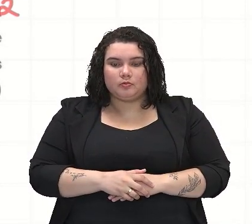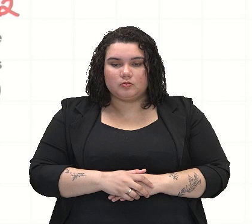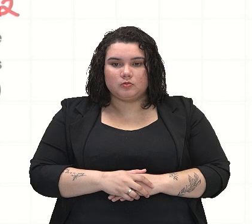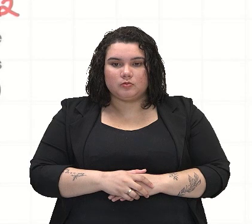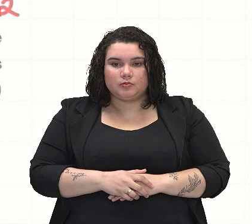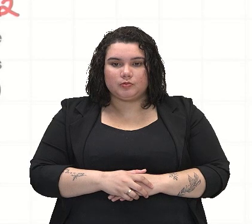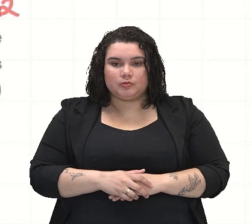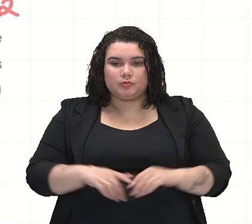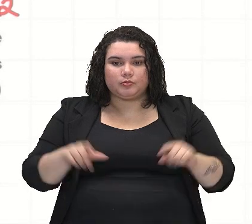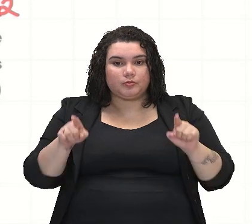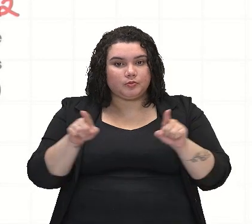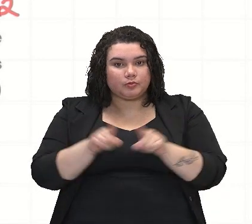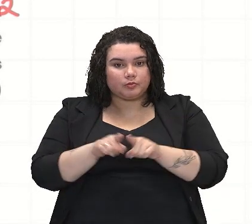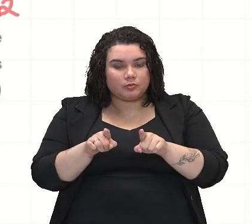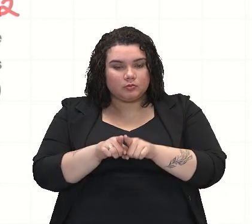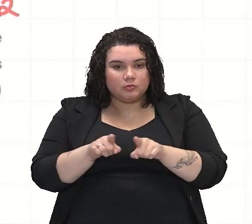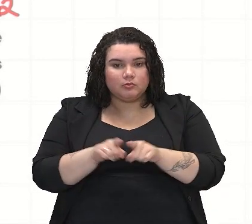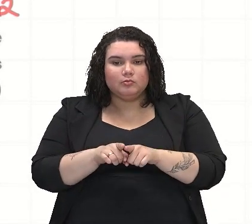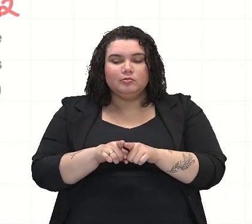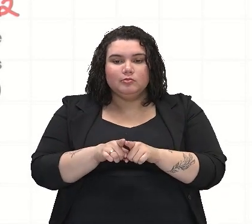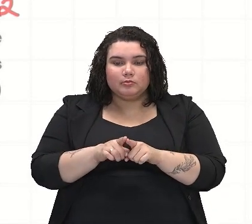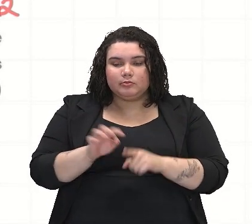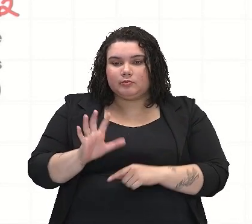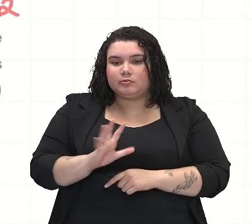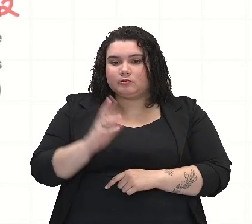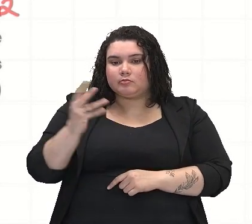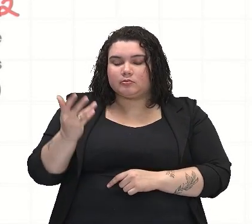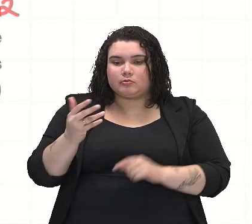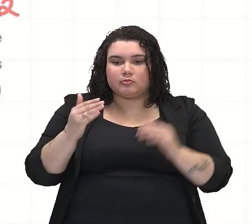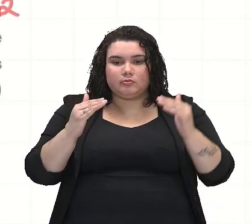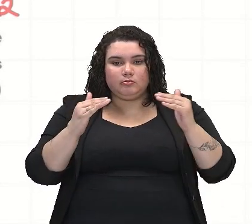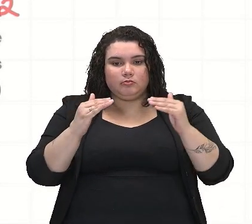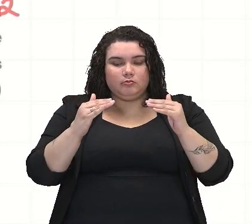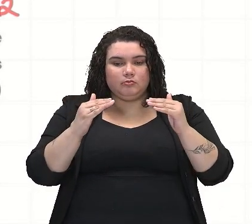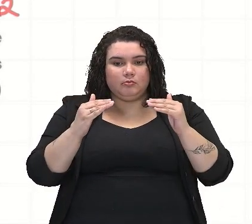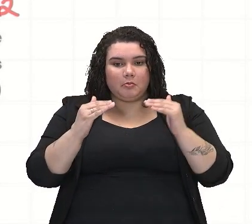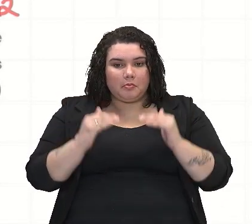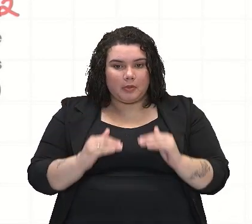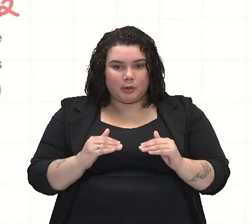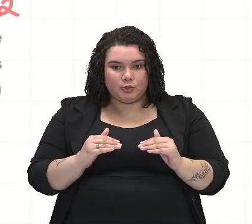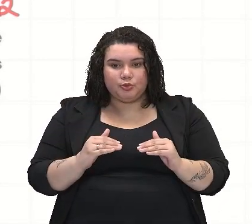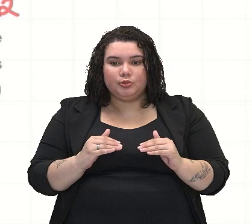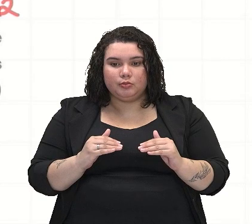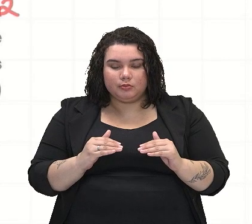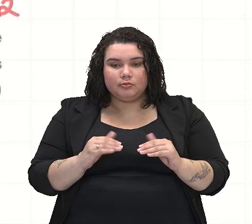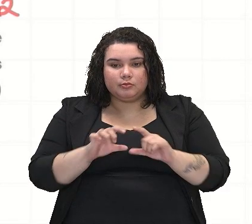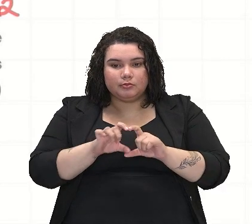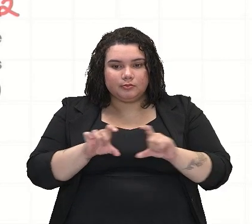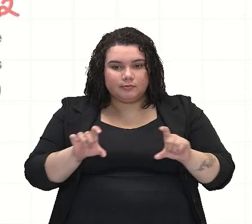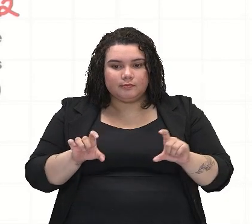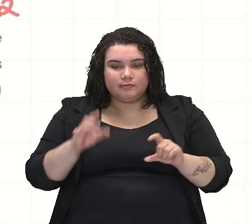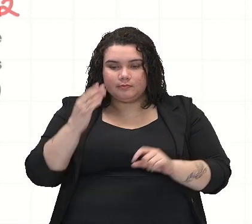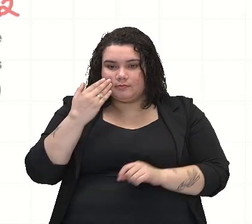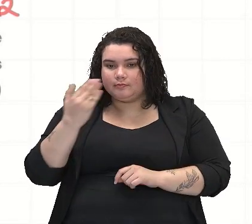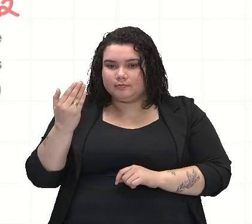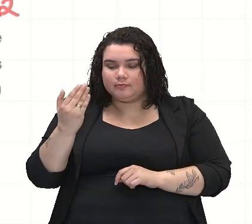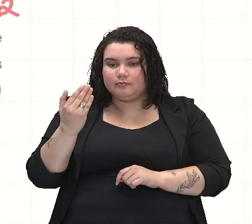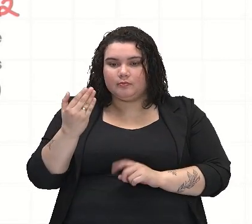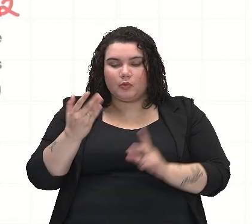E também, isso aconteceu aqui, né? Ó, deixa eu